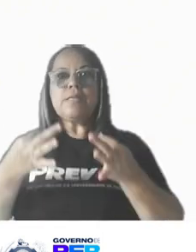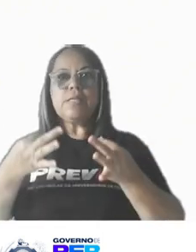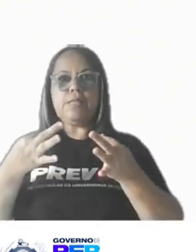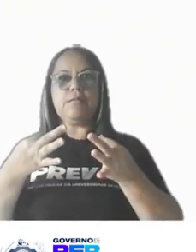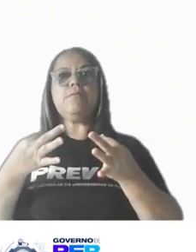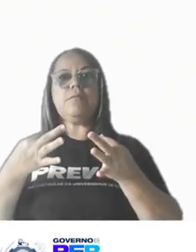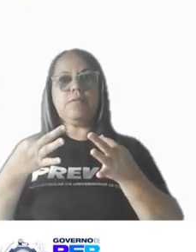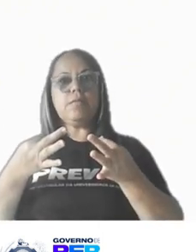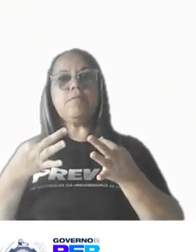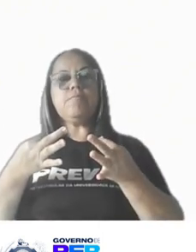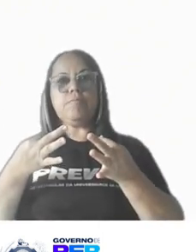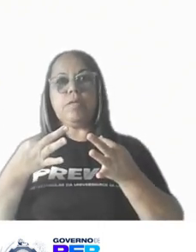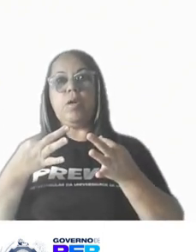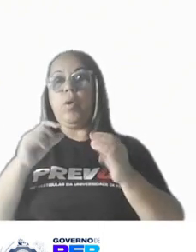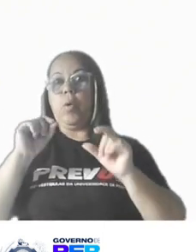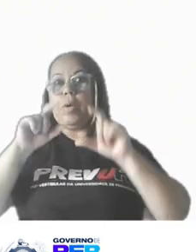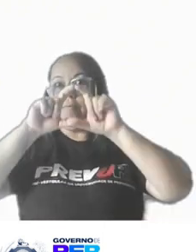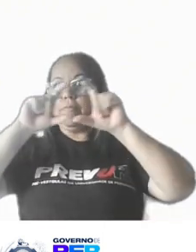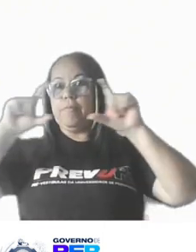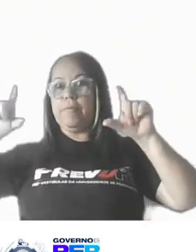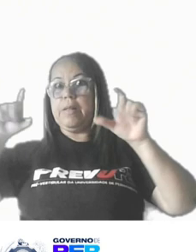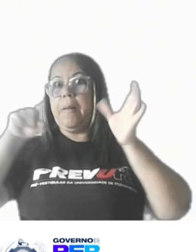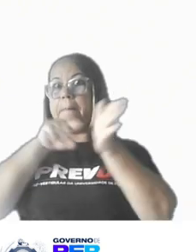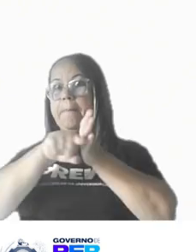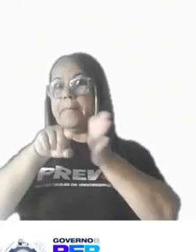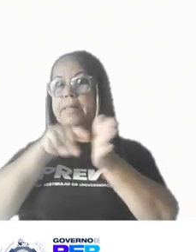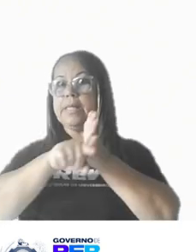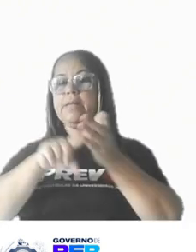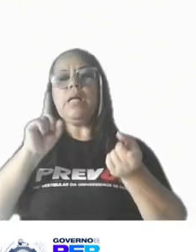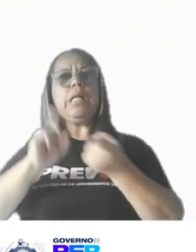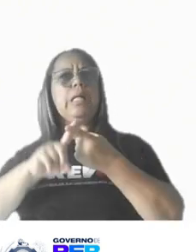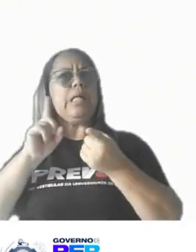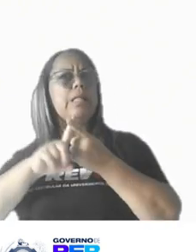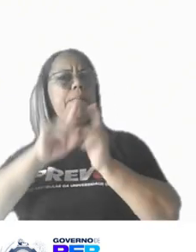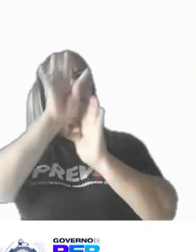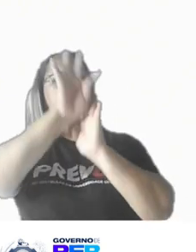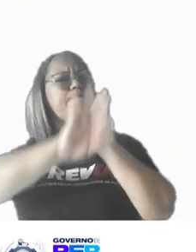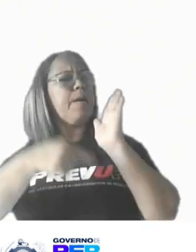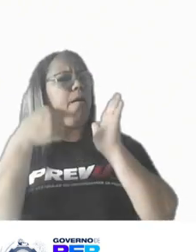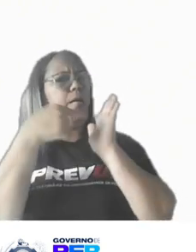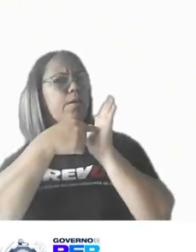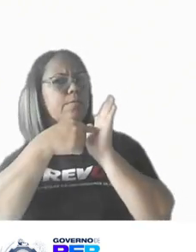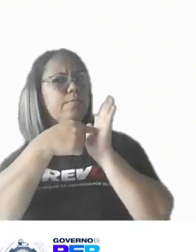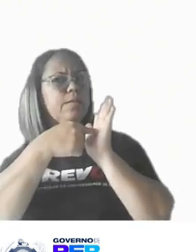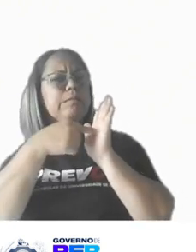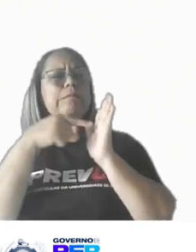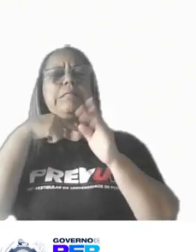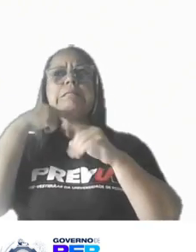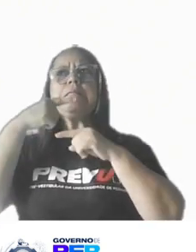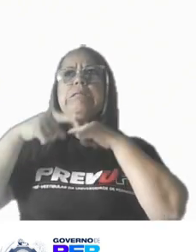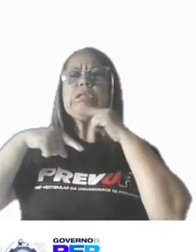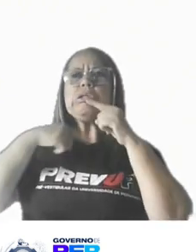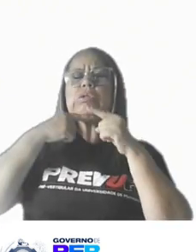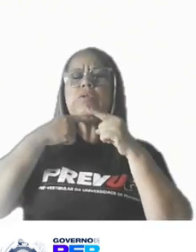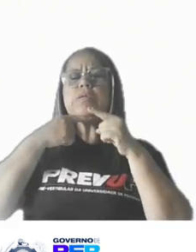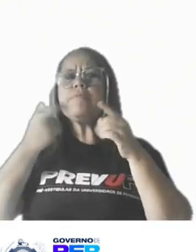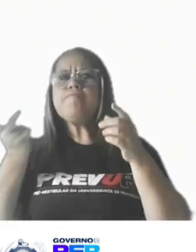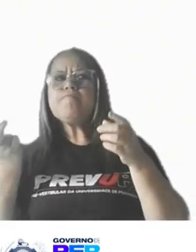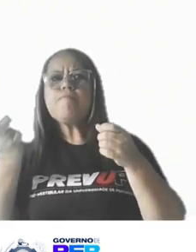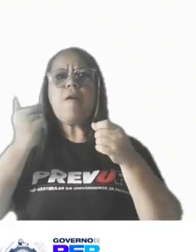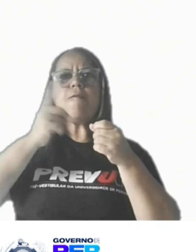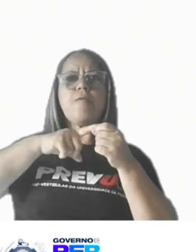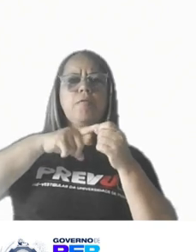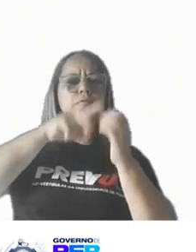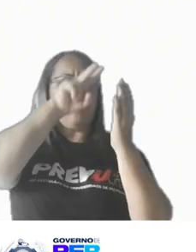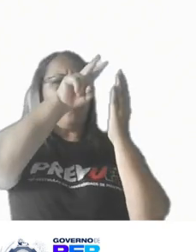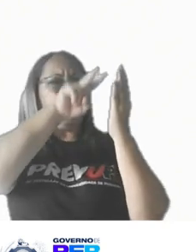ficar bem de olho, tanto no que o enunciado da questão pede, como no próprio texto. Então, na dúvida, volta para ler o